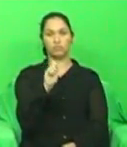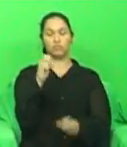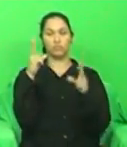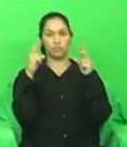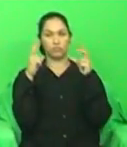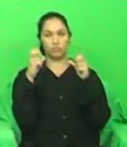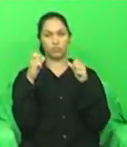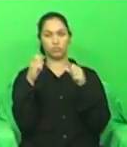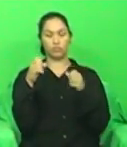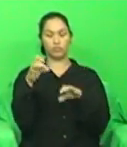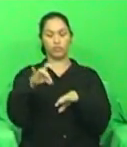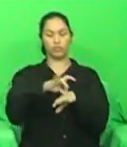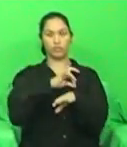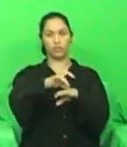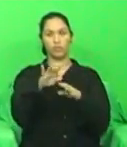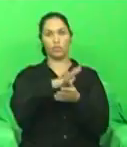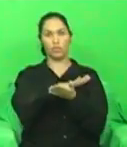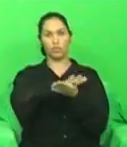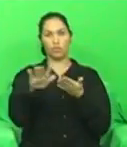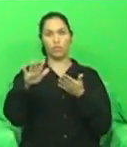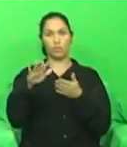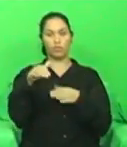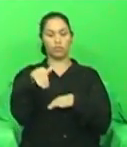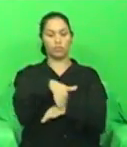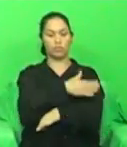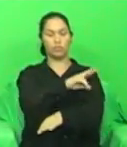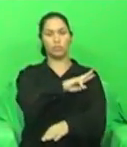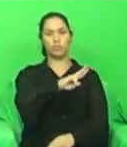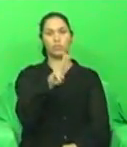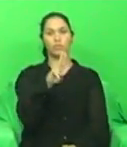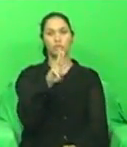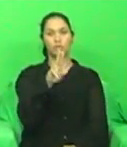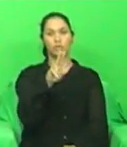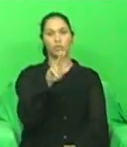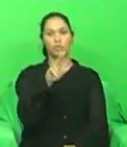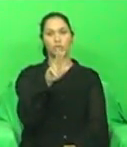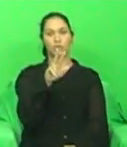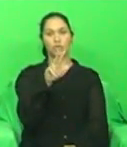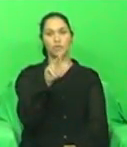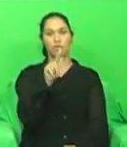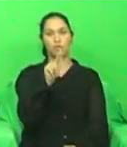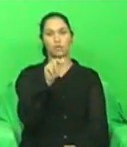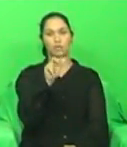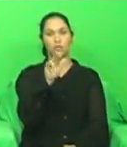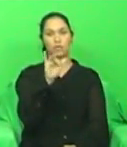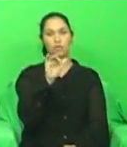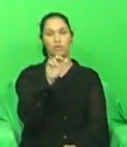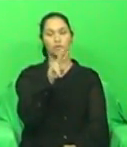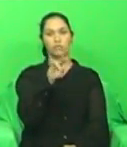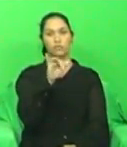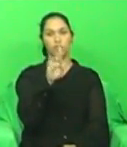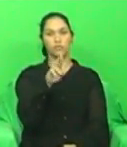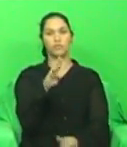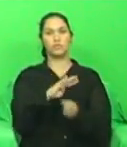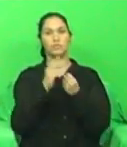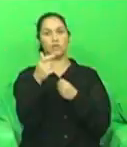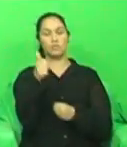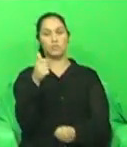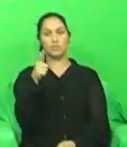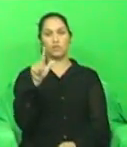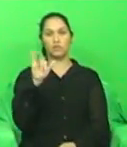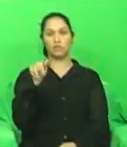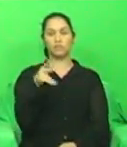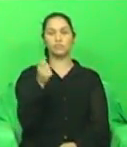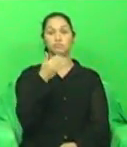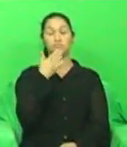pavimentação asfáltica da rua ouvir ramos localizado na rua no bairro primeira linha indicação número 236